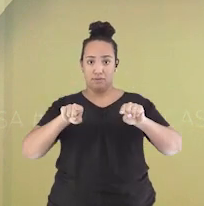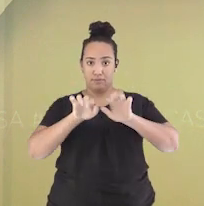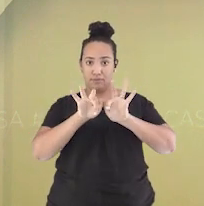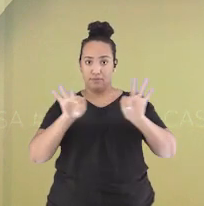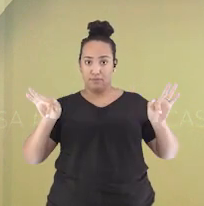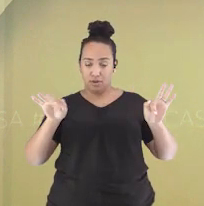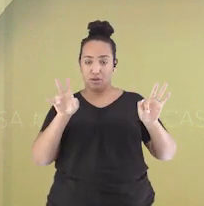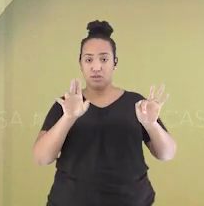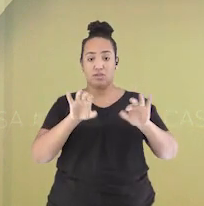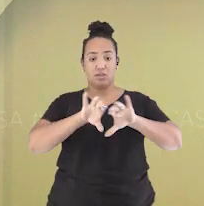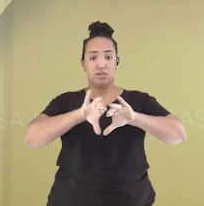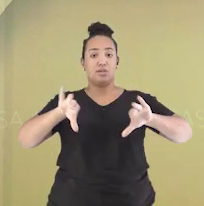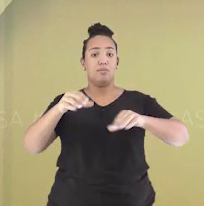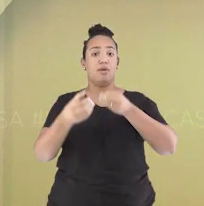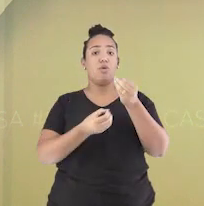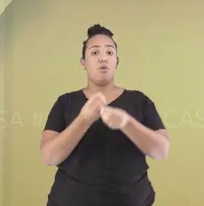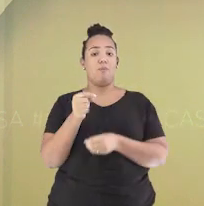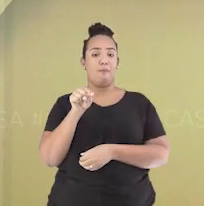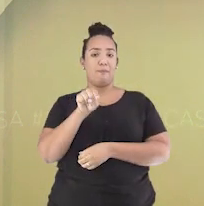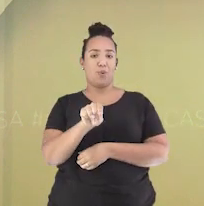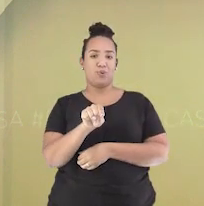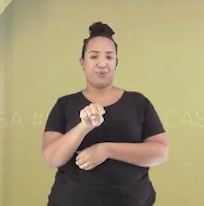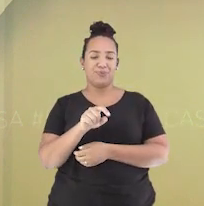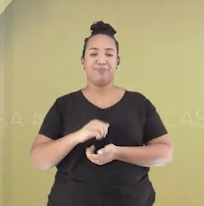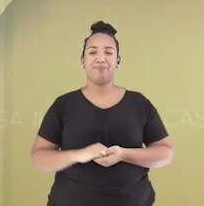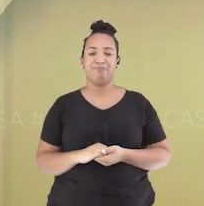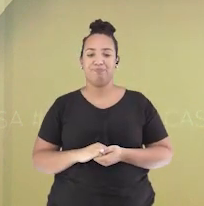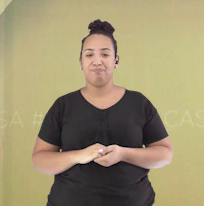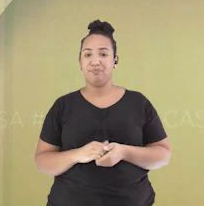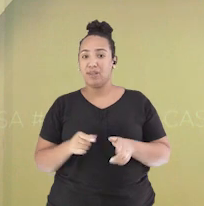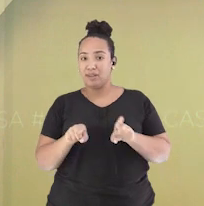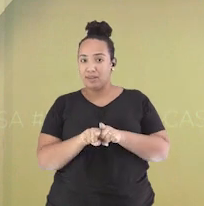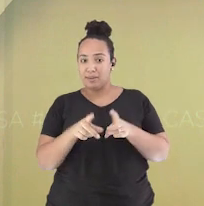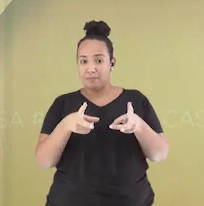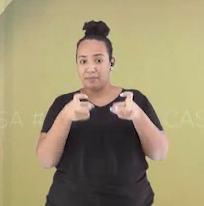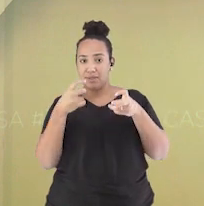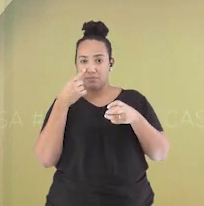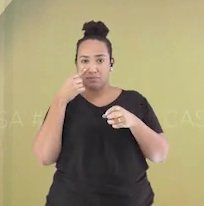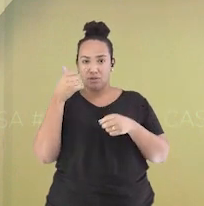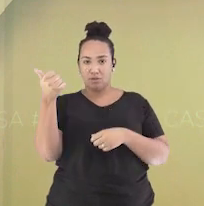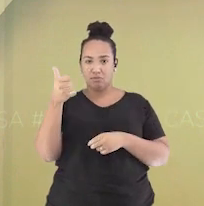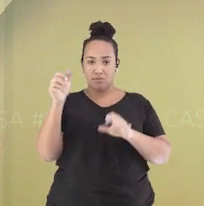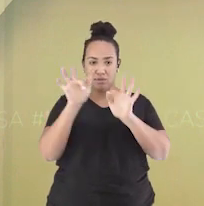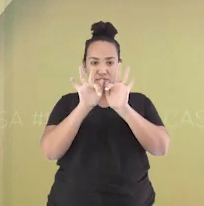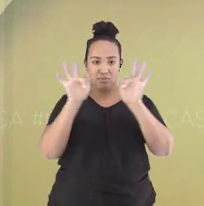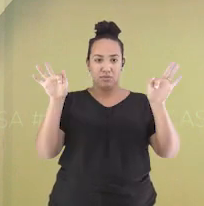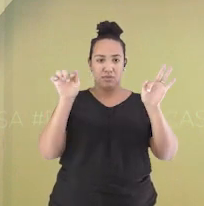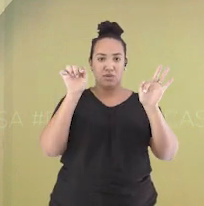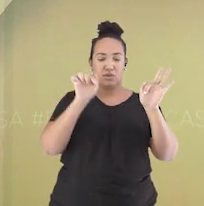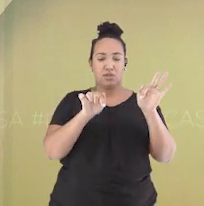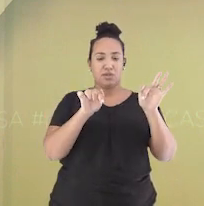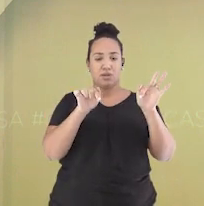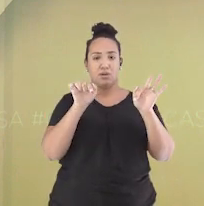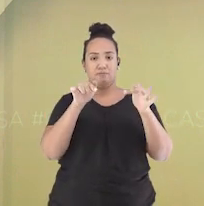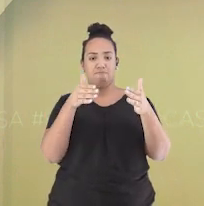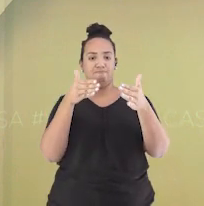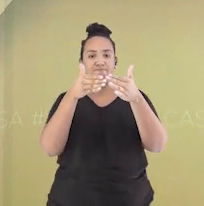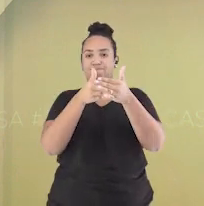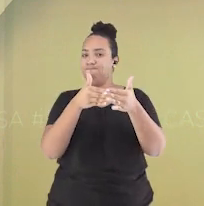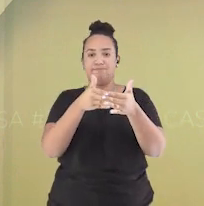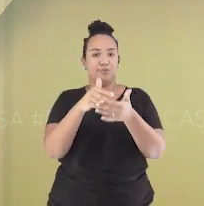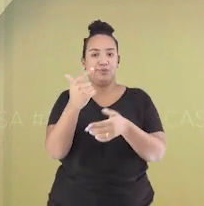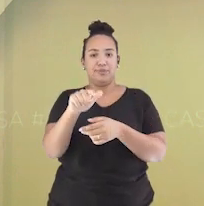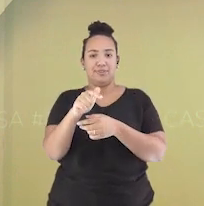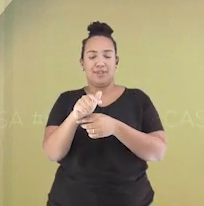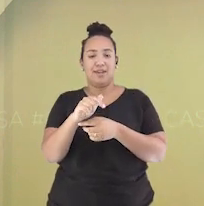separadas pelo ponto final. Além disso, perceberam que a primeira frase é mais fluida, não tem nenhuma interrupção brusca?